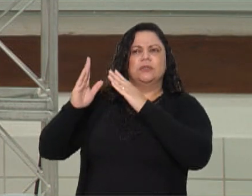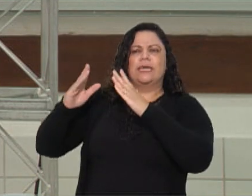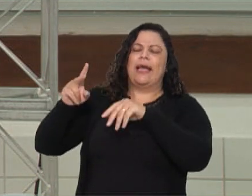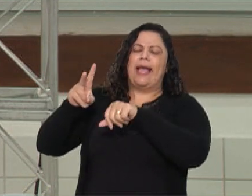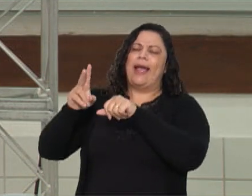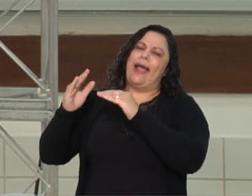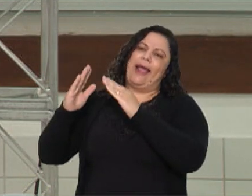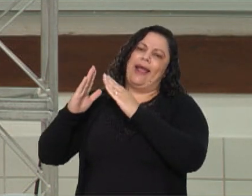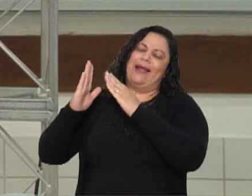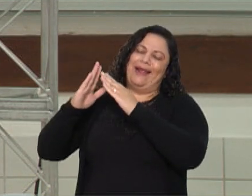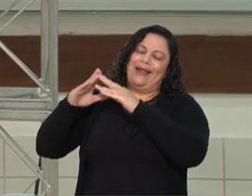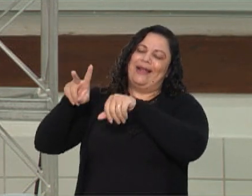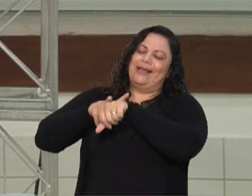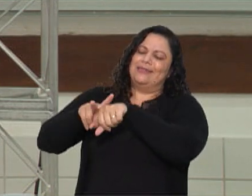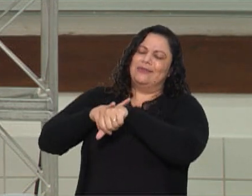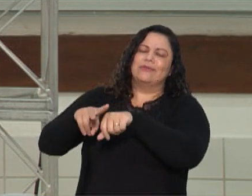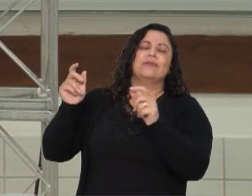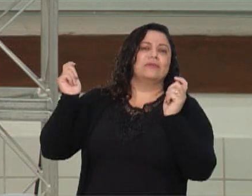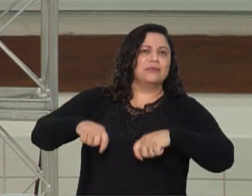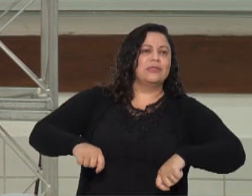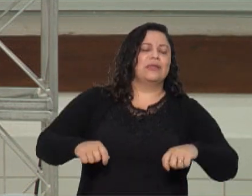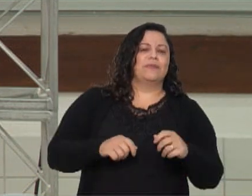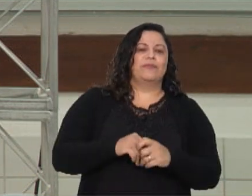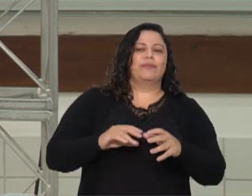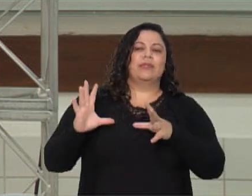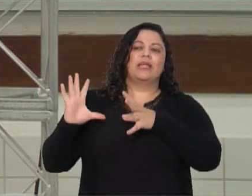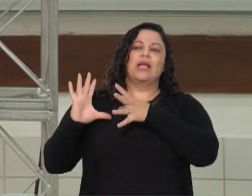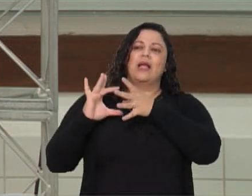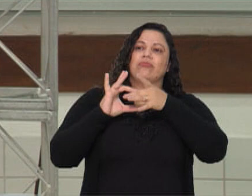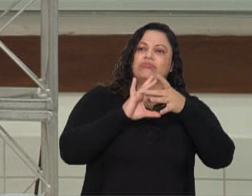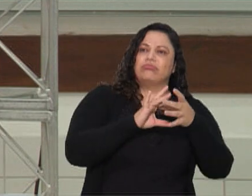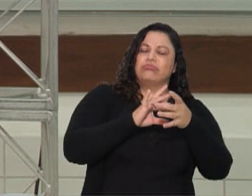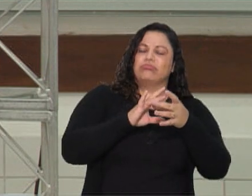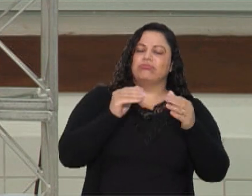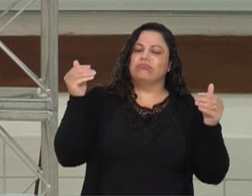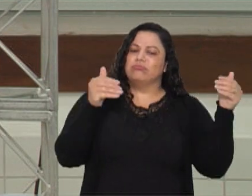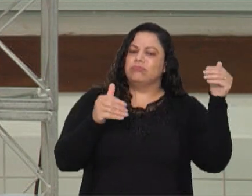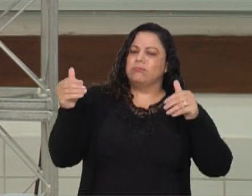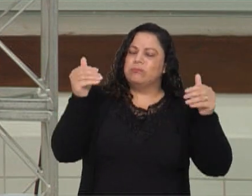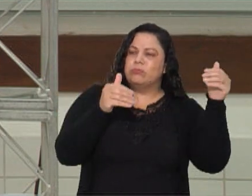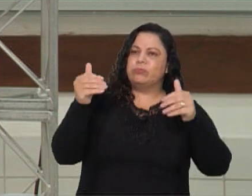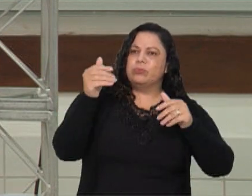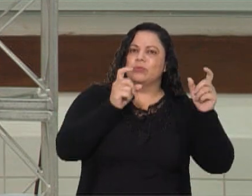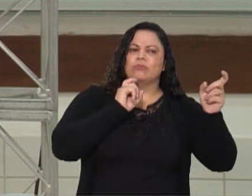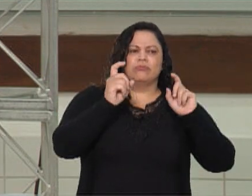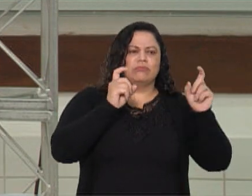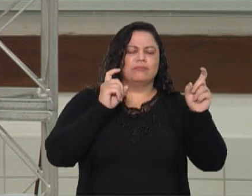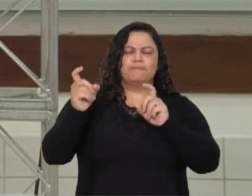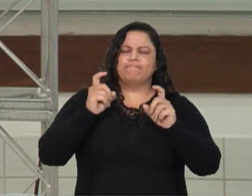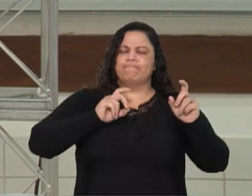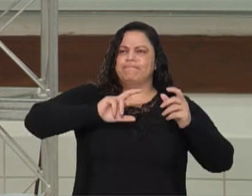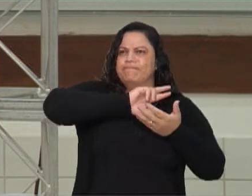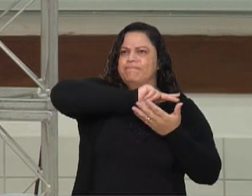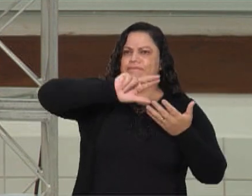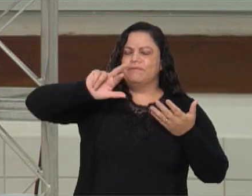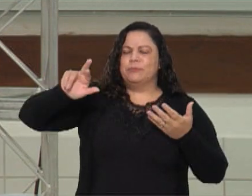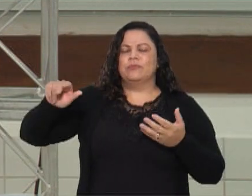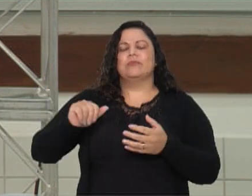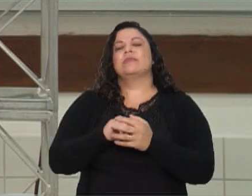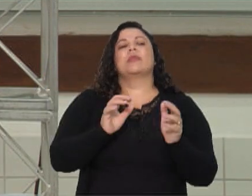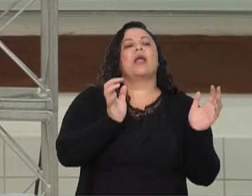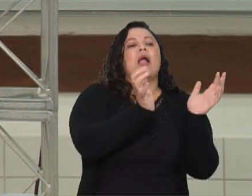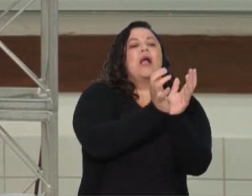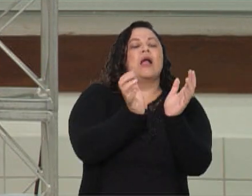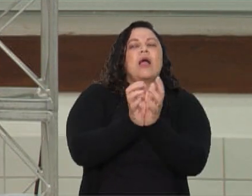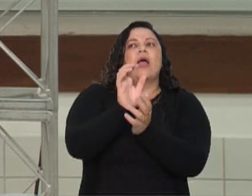muitos poetas, né? Muitos artistas, muitos músicos, né? A classe artística iam para lá